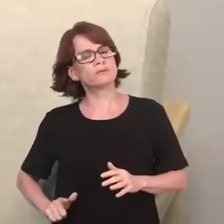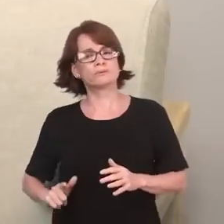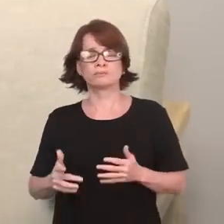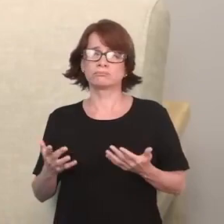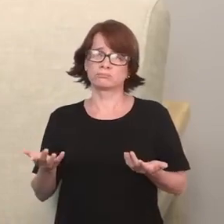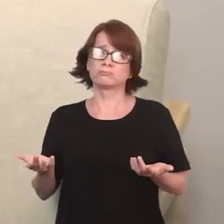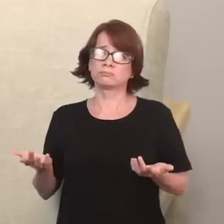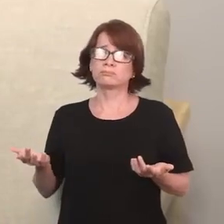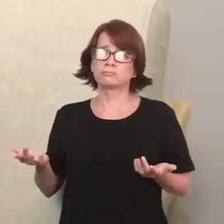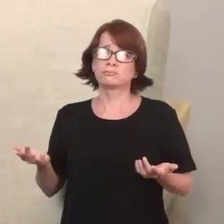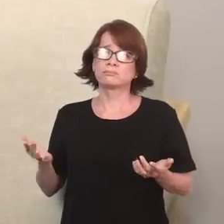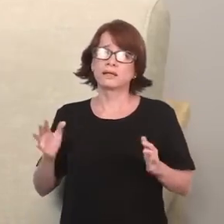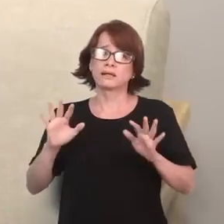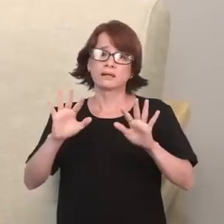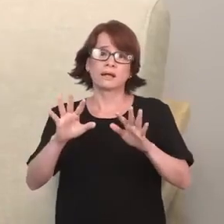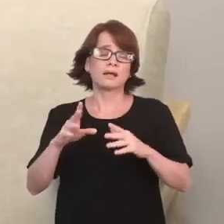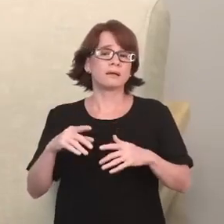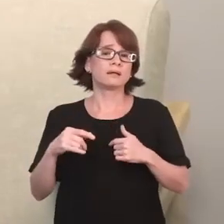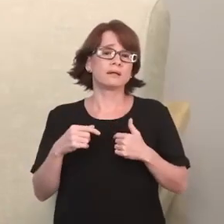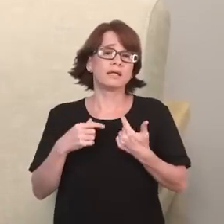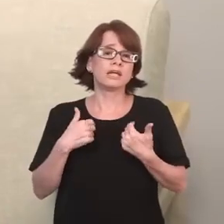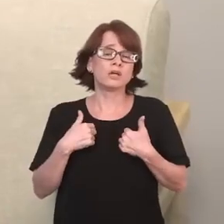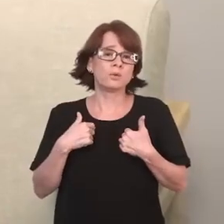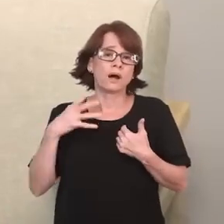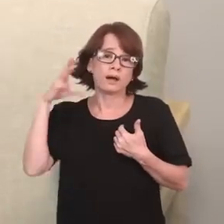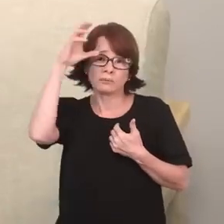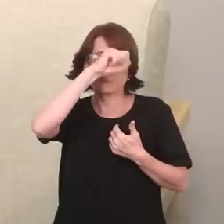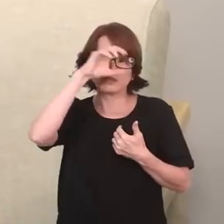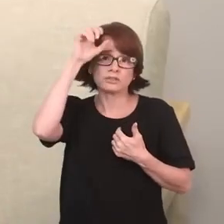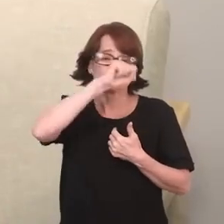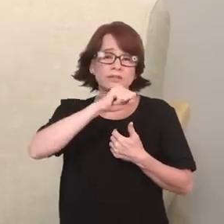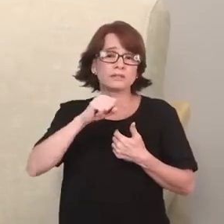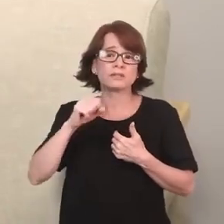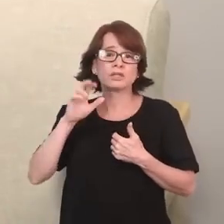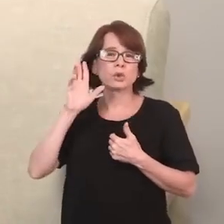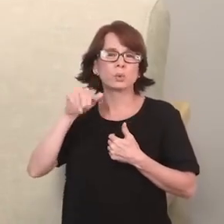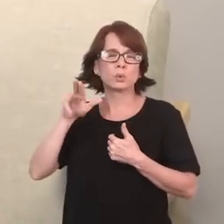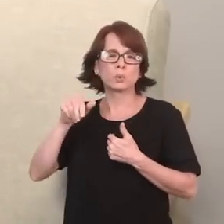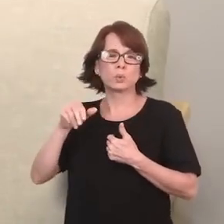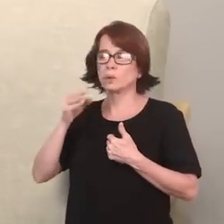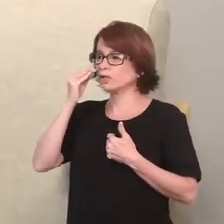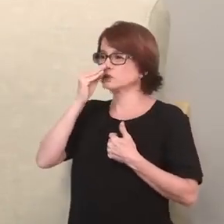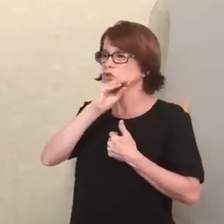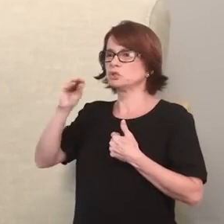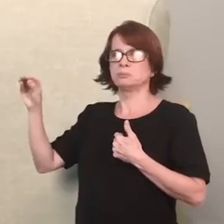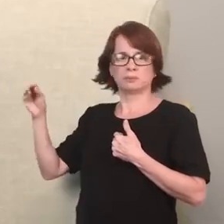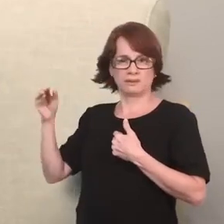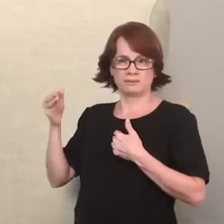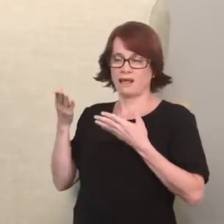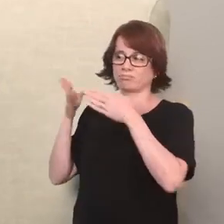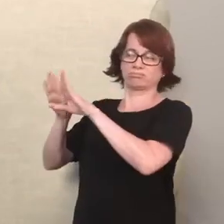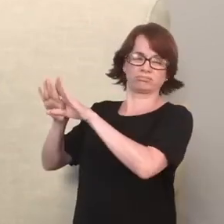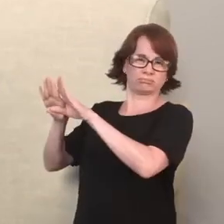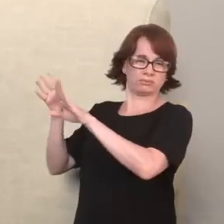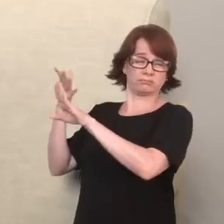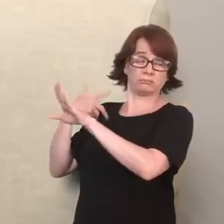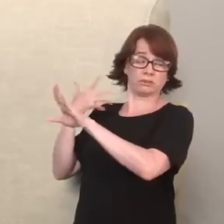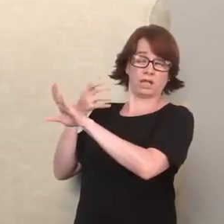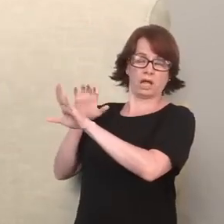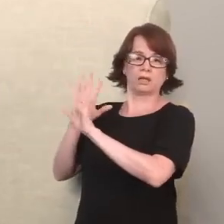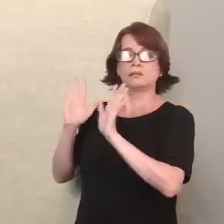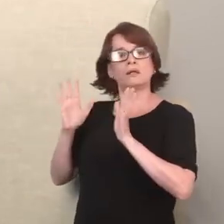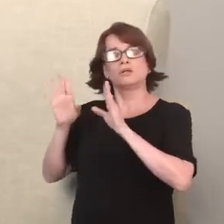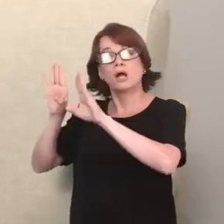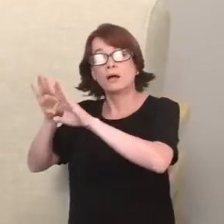de fechar portas. Isso é uma coisa que eu aprendi, que nessa vida a gente abre portas, tá? E a gente